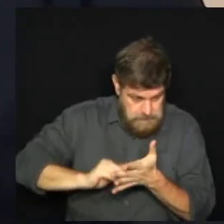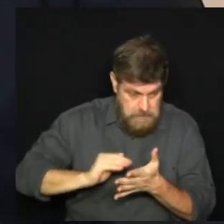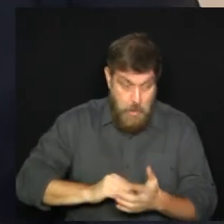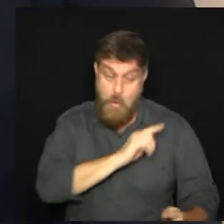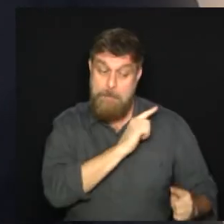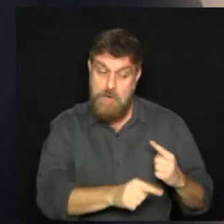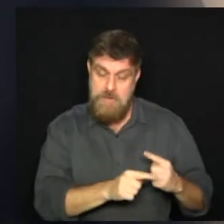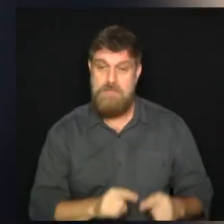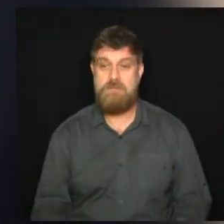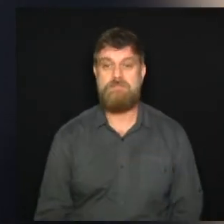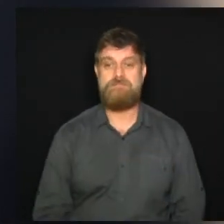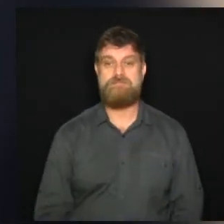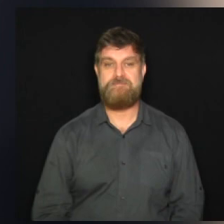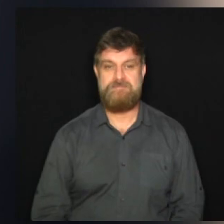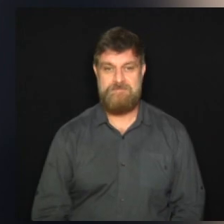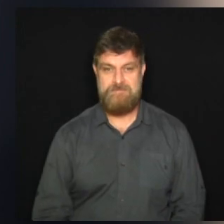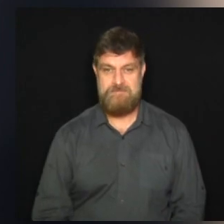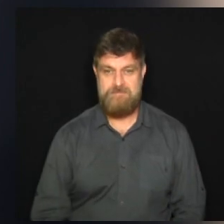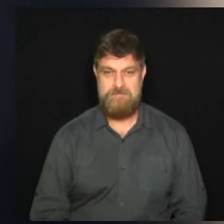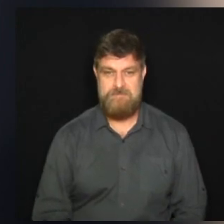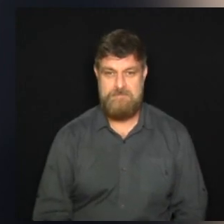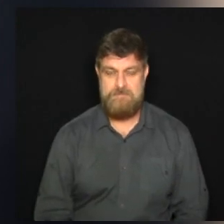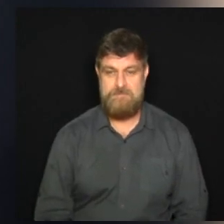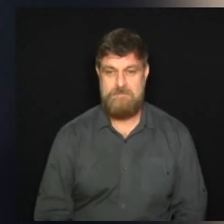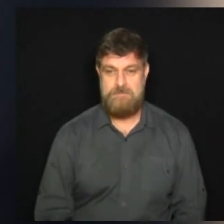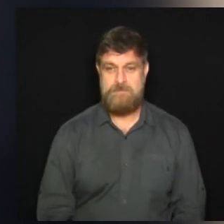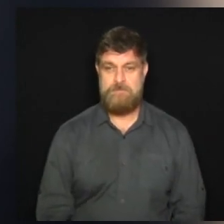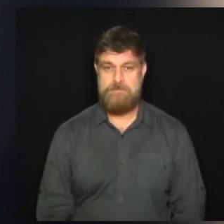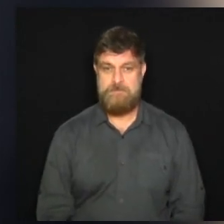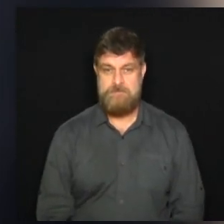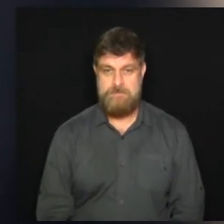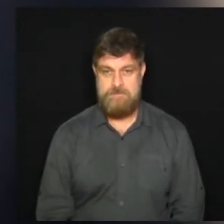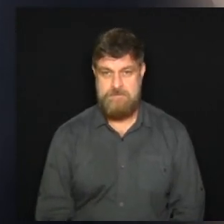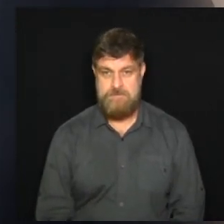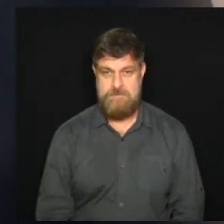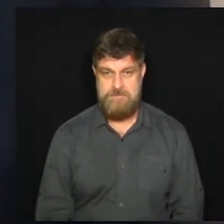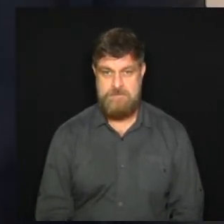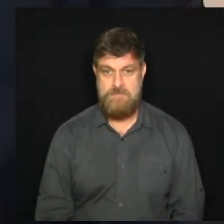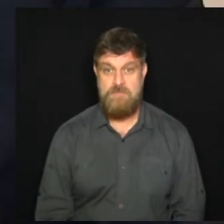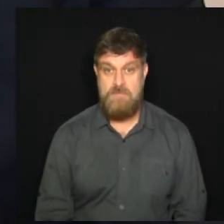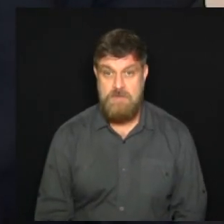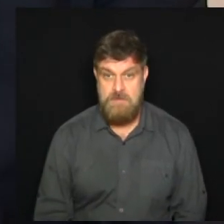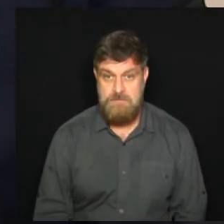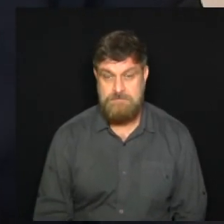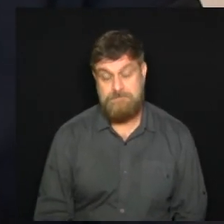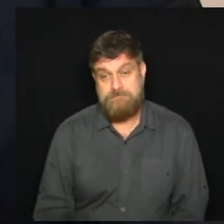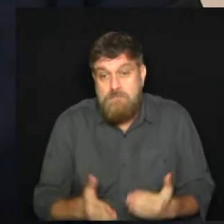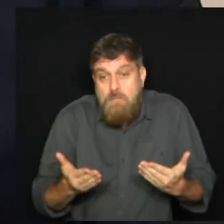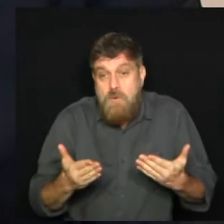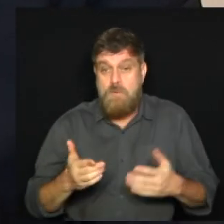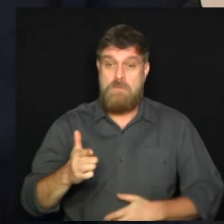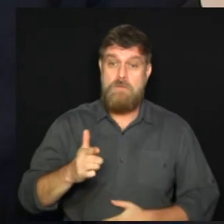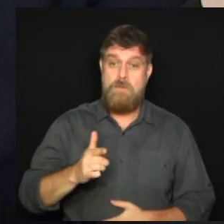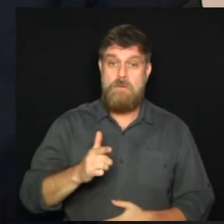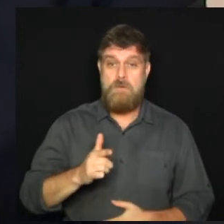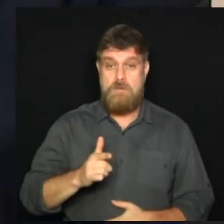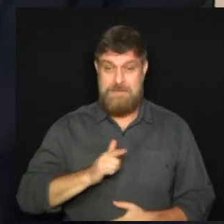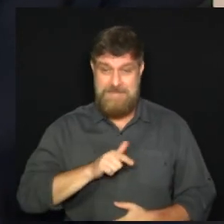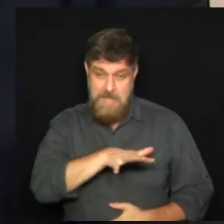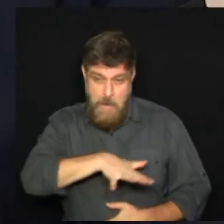determina isso é o Banco Central. Então, as pessoas precisam entrar no Banco Central, fazer uma consulta específica com isso e elas vão ter lá as informações de